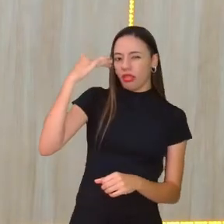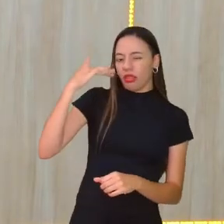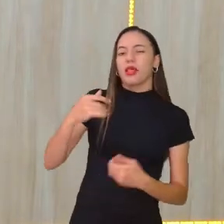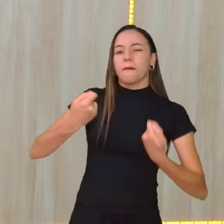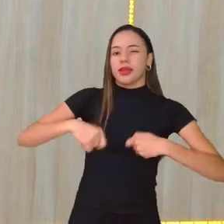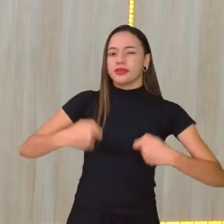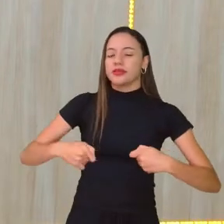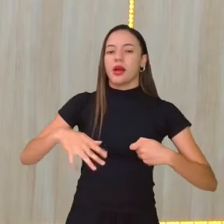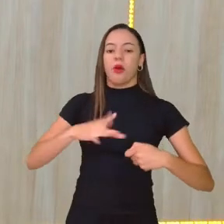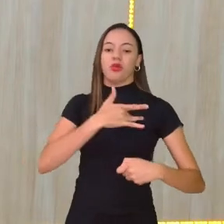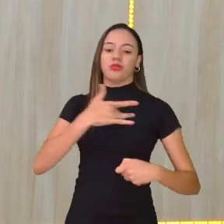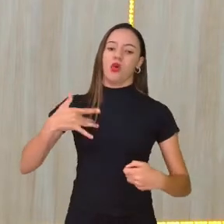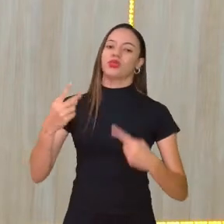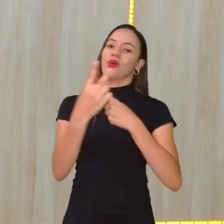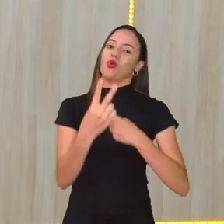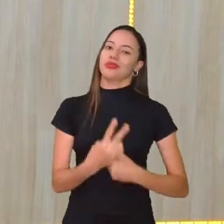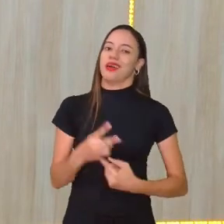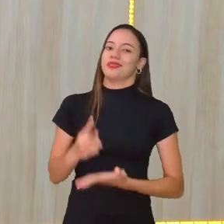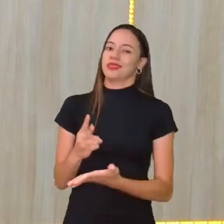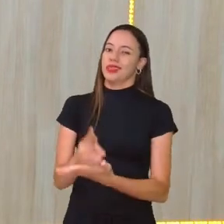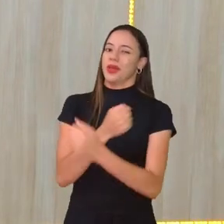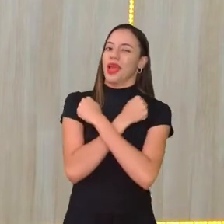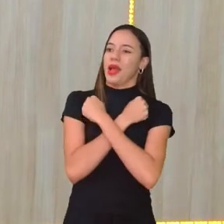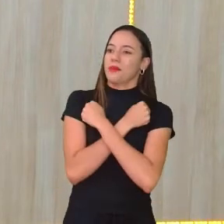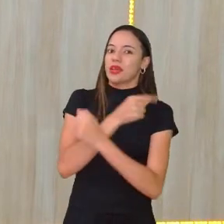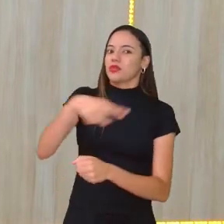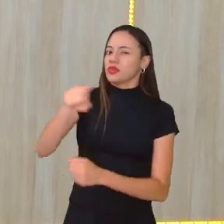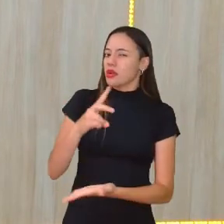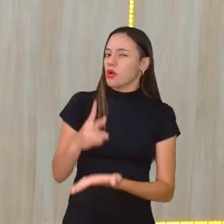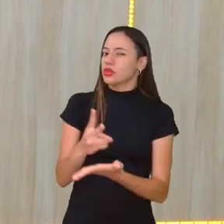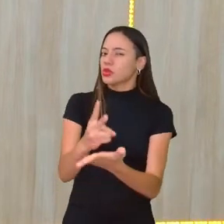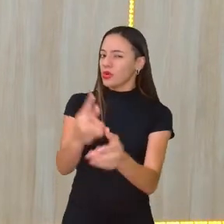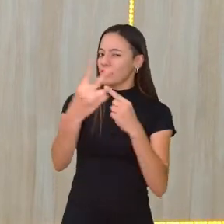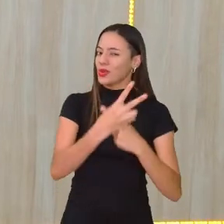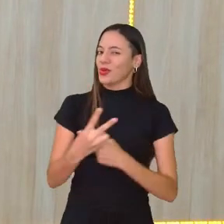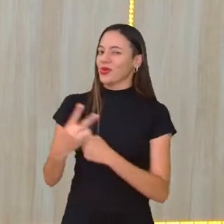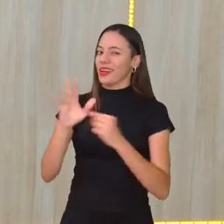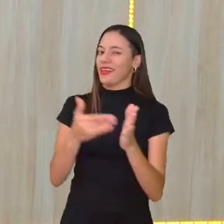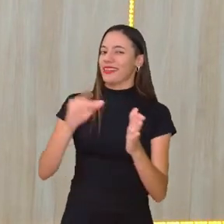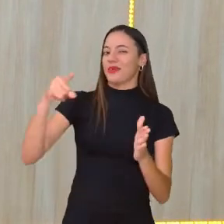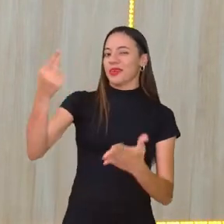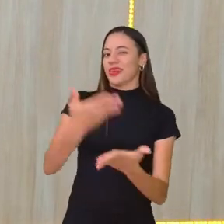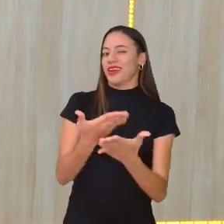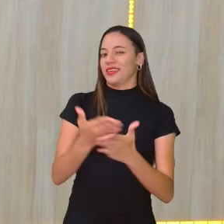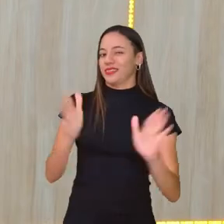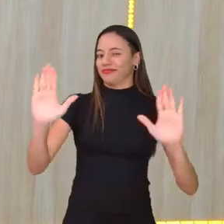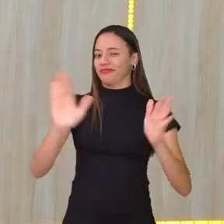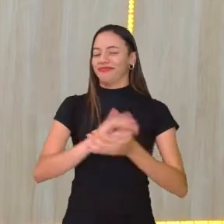saúde, tá? Um abraço, gente. Continue se cuidando, viu? Até a nossa próxima aula.